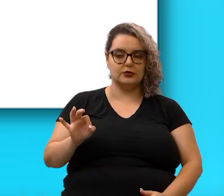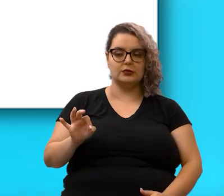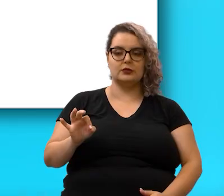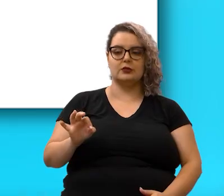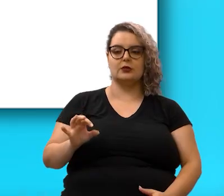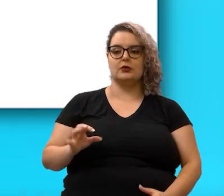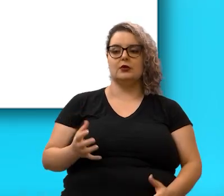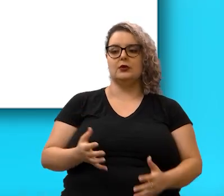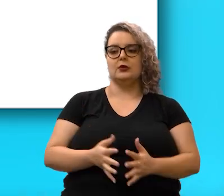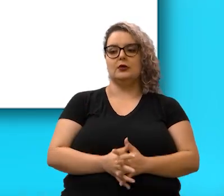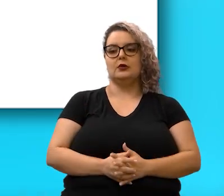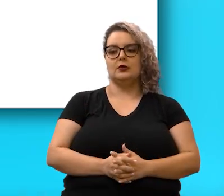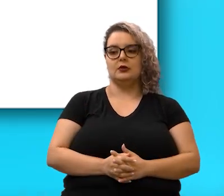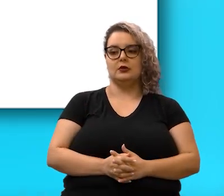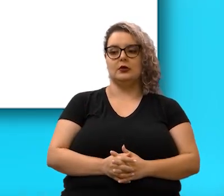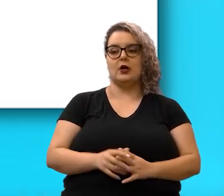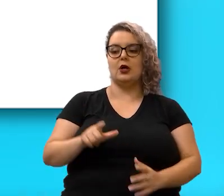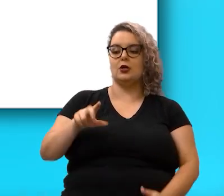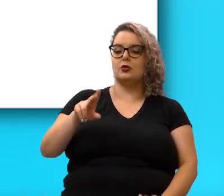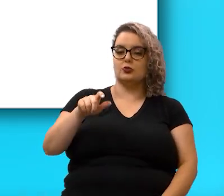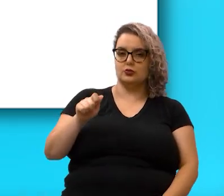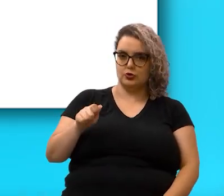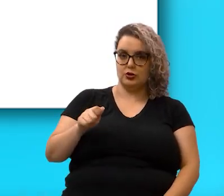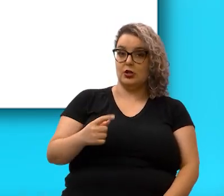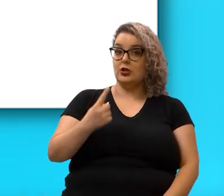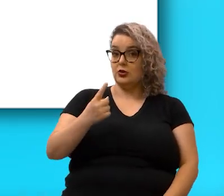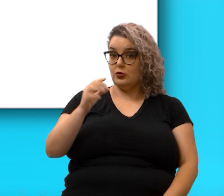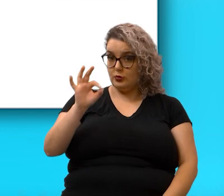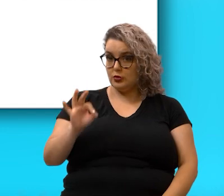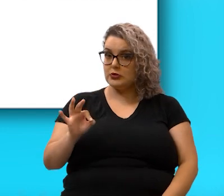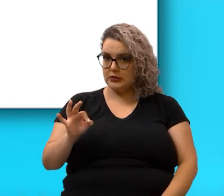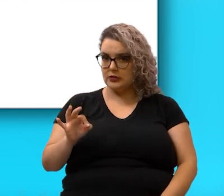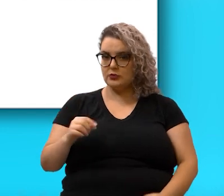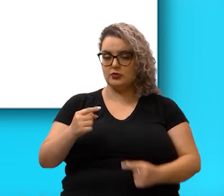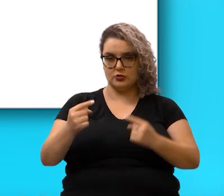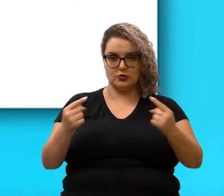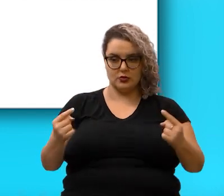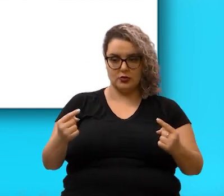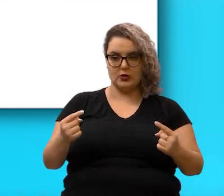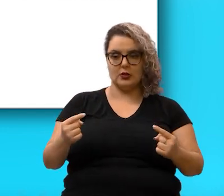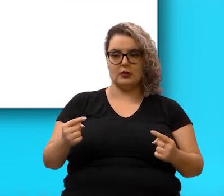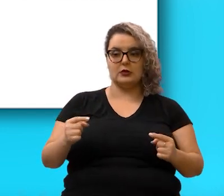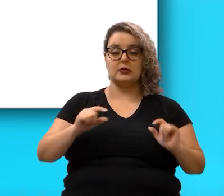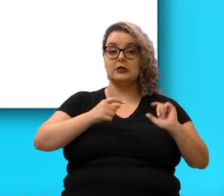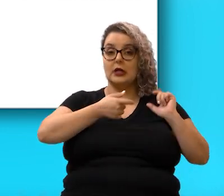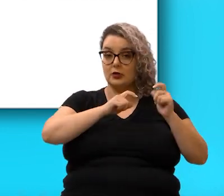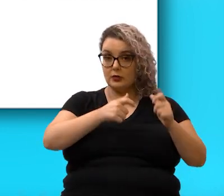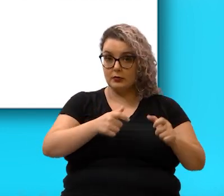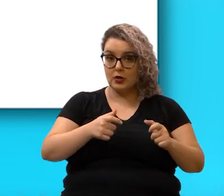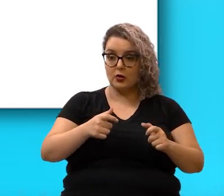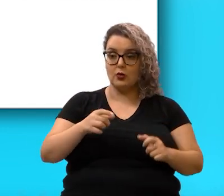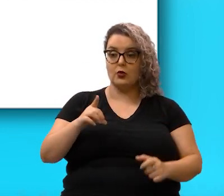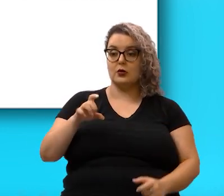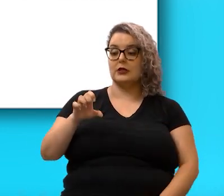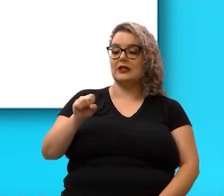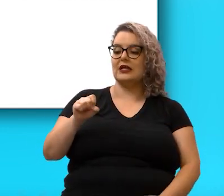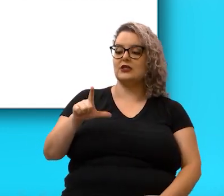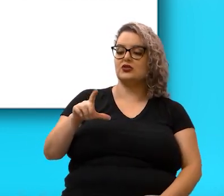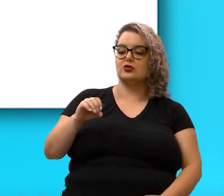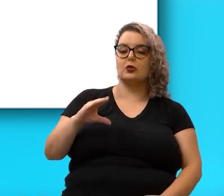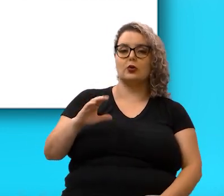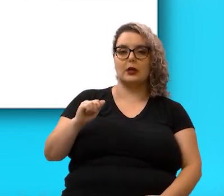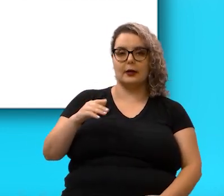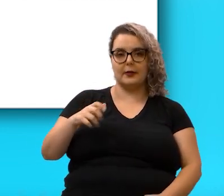tá? Não, aliás, a luxação ocorre em 1% dos casos. Numa prótese convencional, o deslocamento, essa